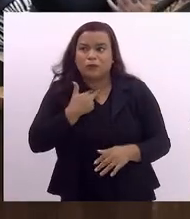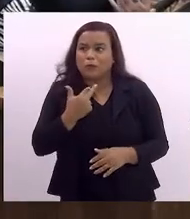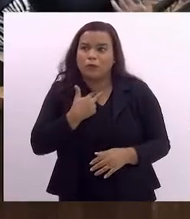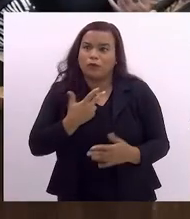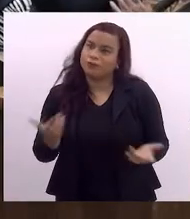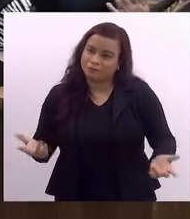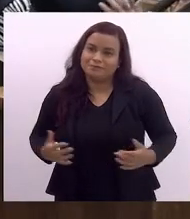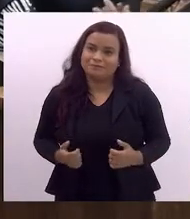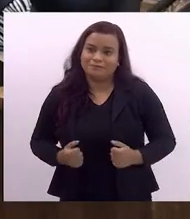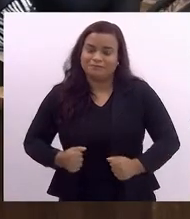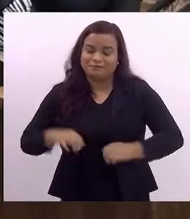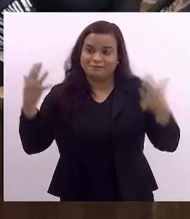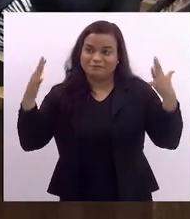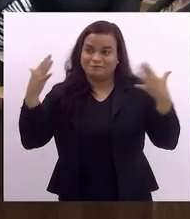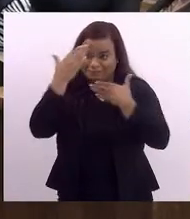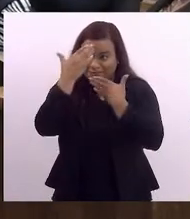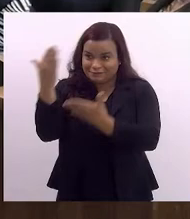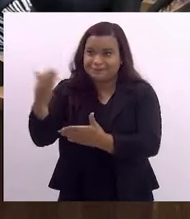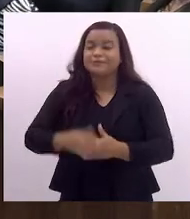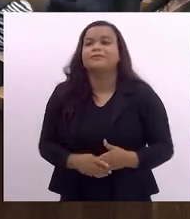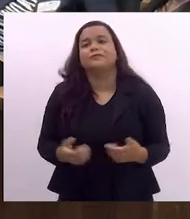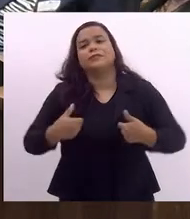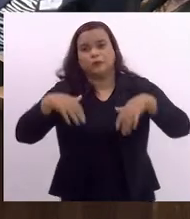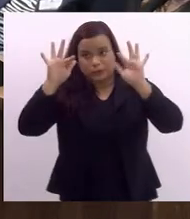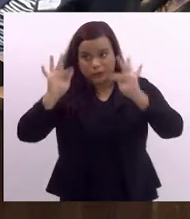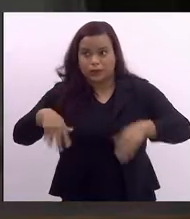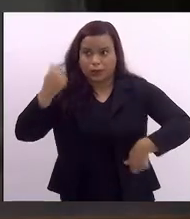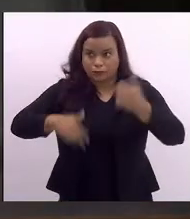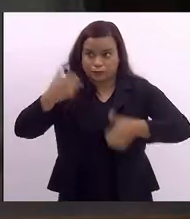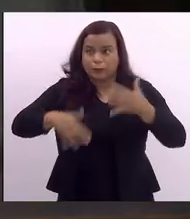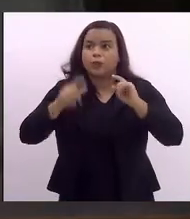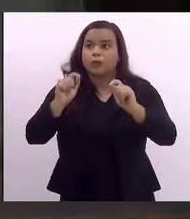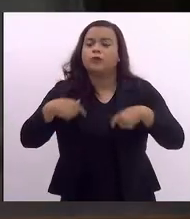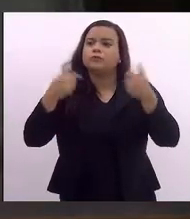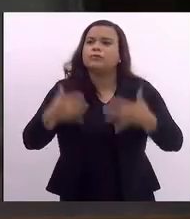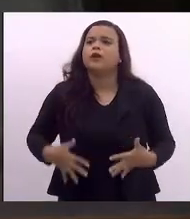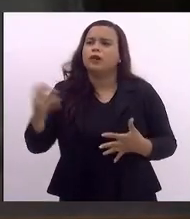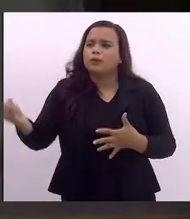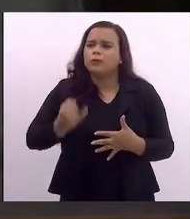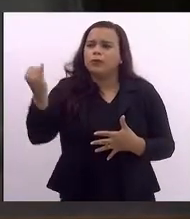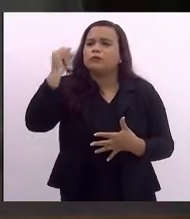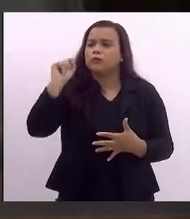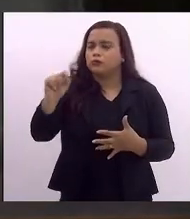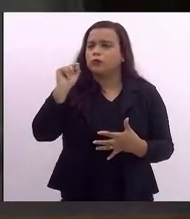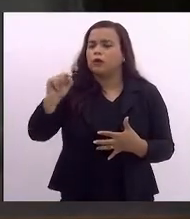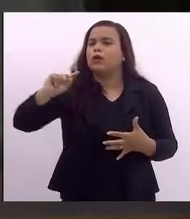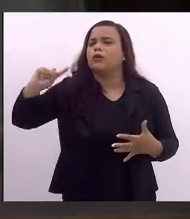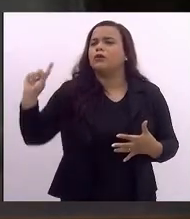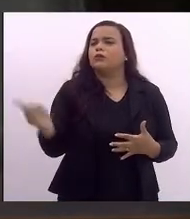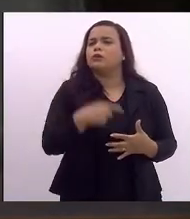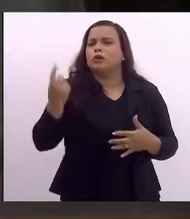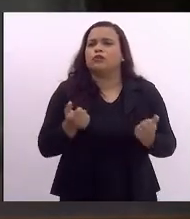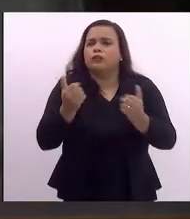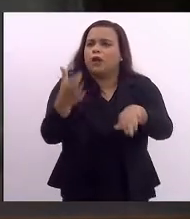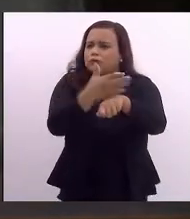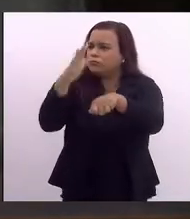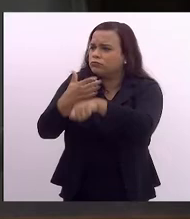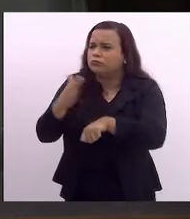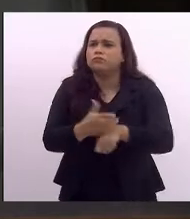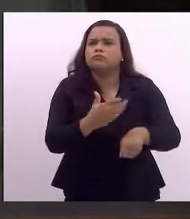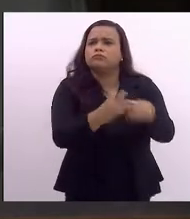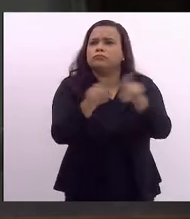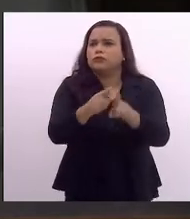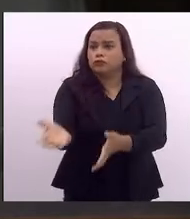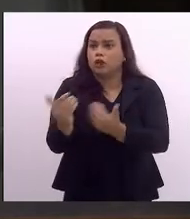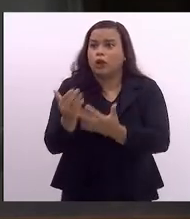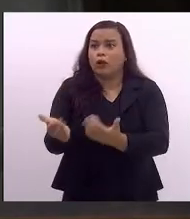Obrigada. E eu encerro a minha fala dizendo a importância de que a gente capacite e forme os nossos